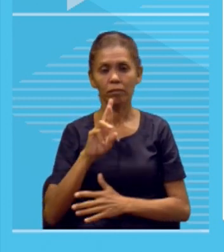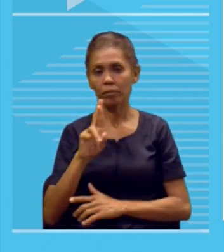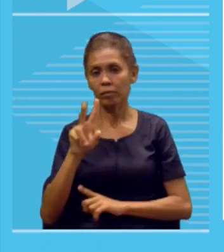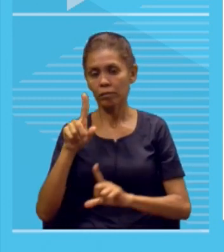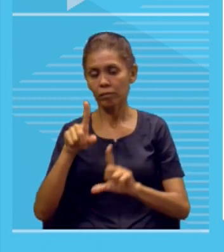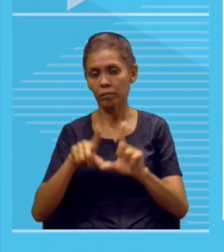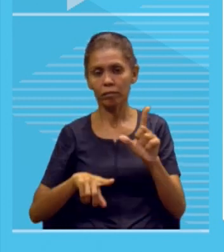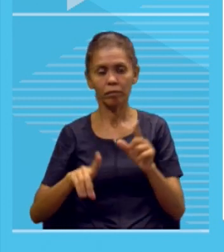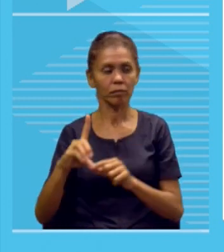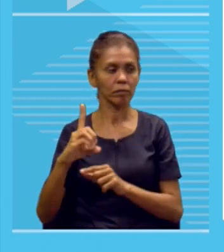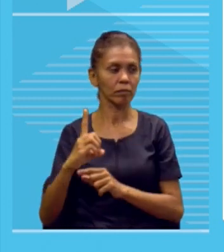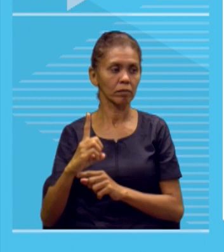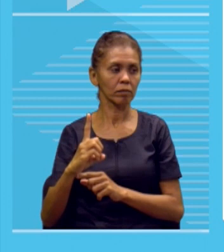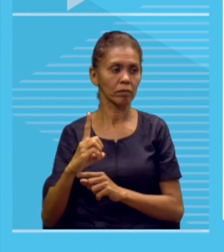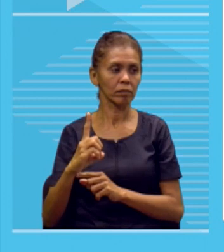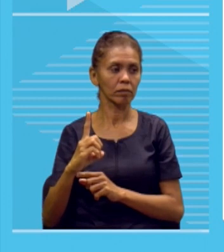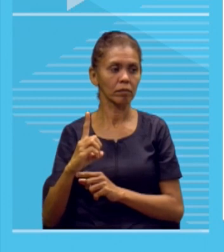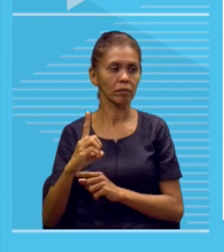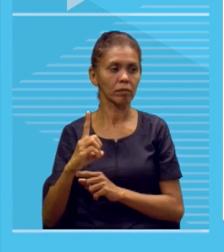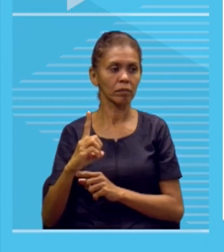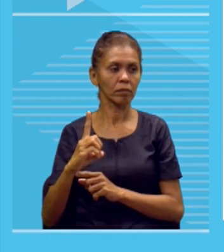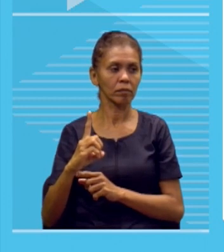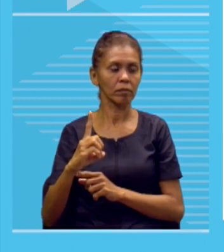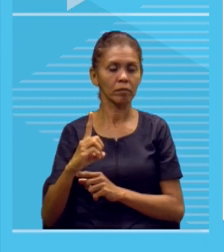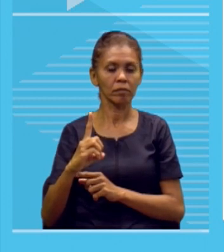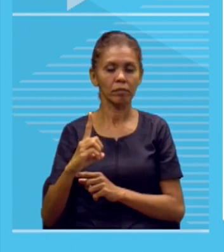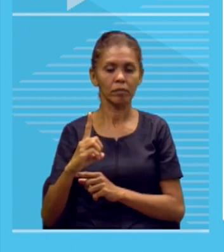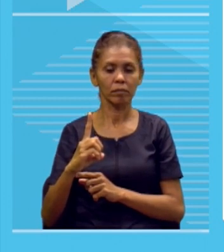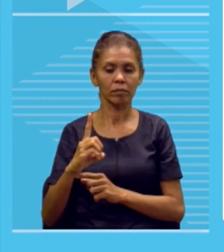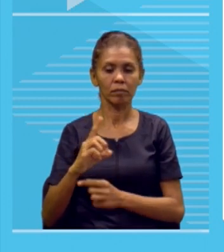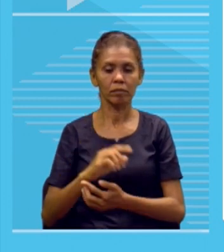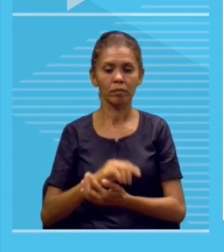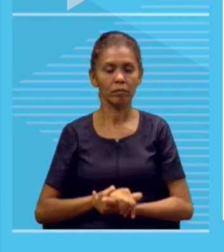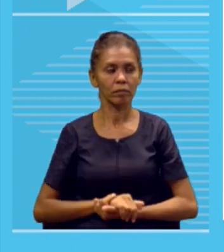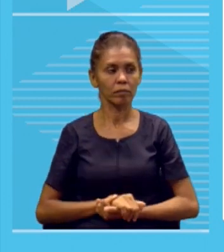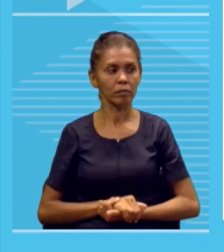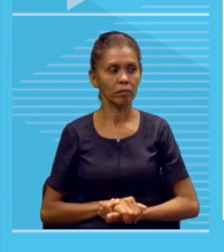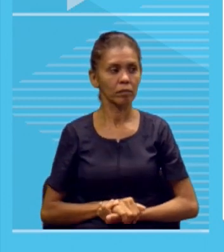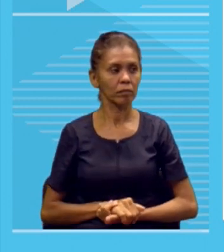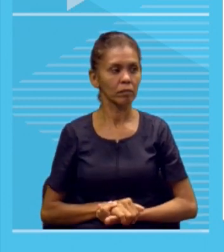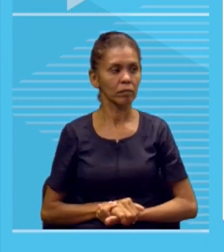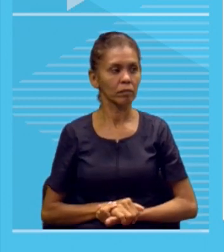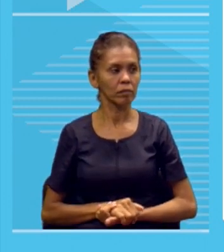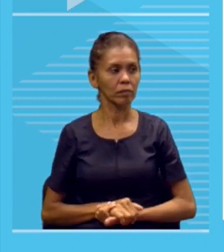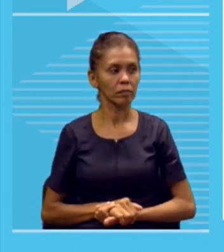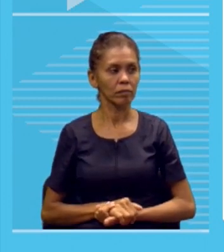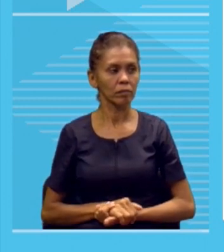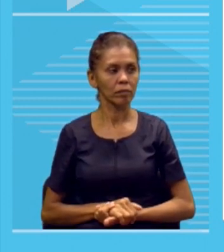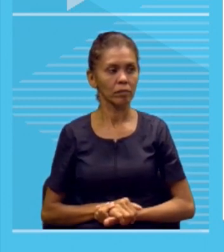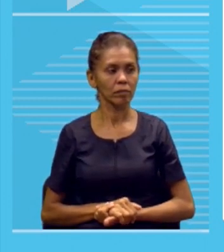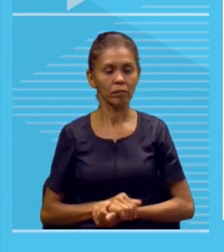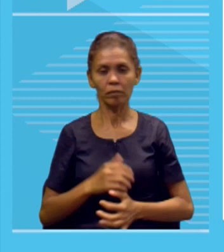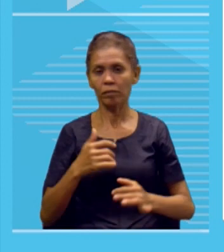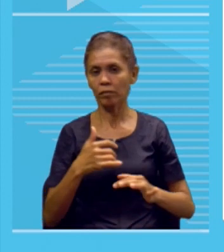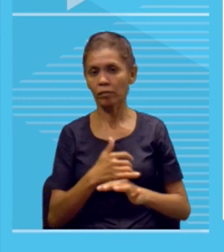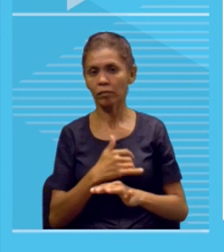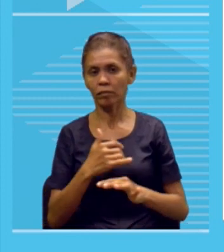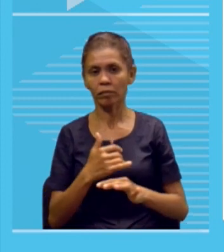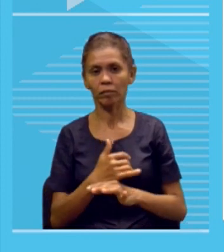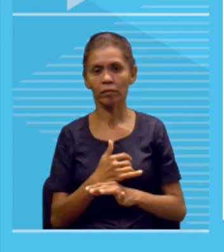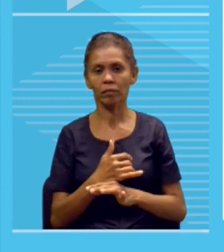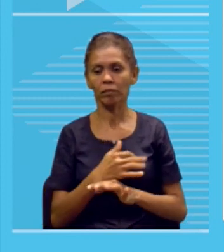crescimento rápido e um crescimento muito desordenado. As cidades, elas não